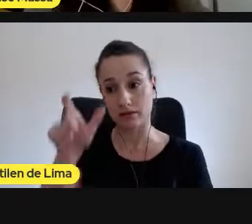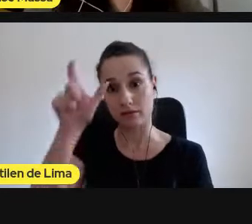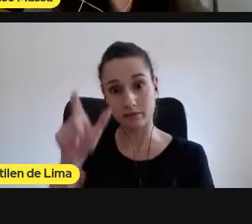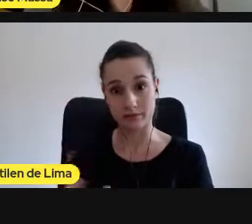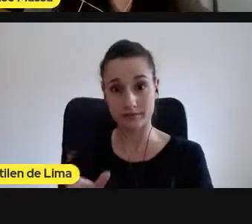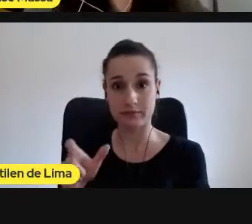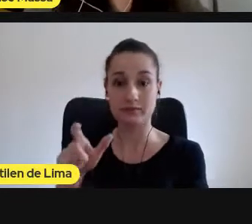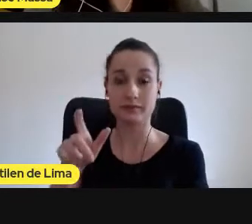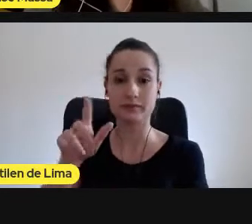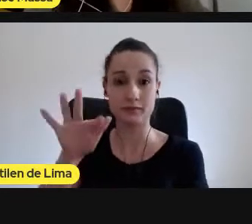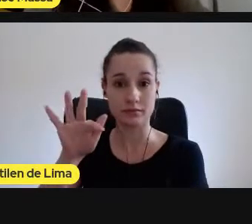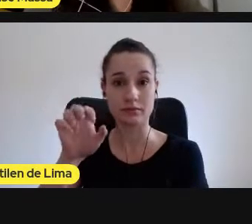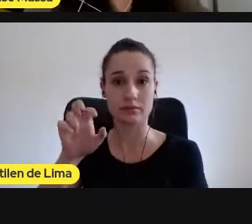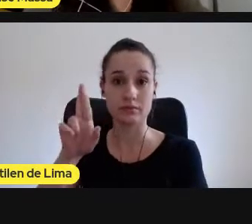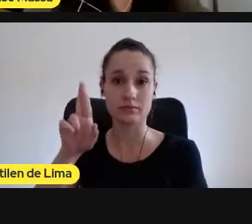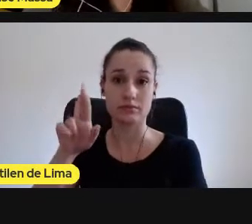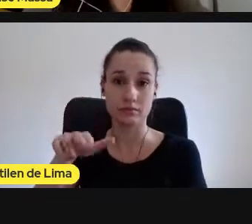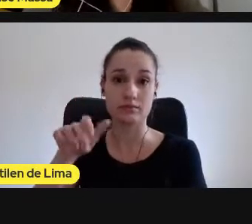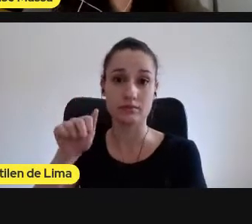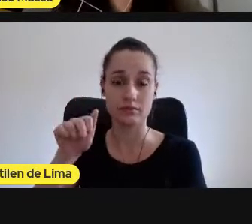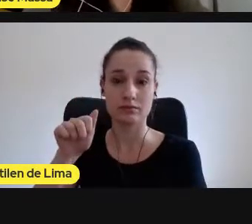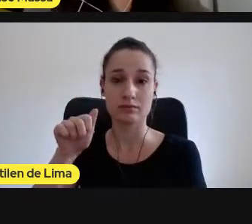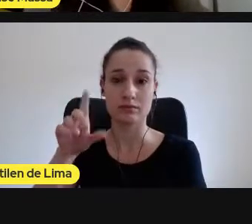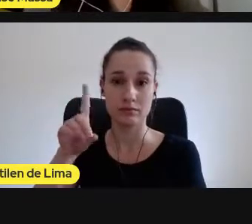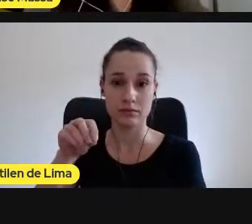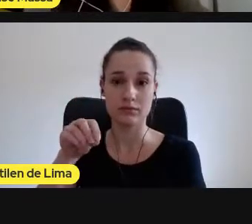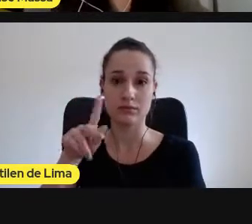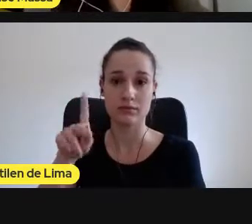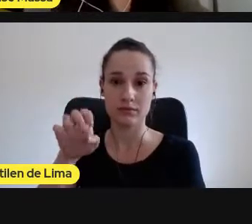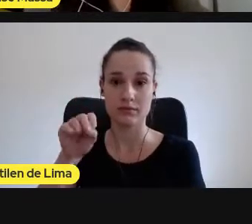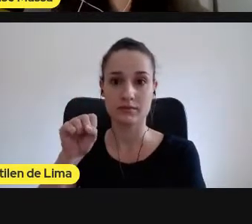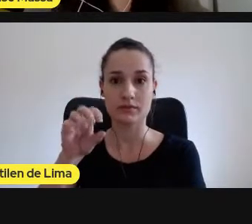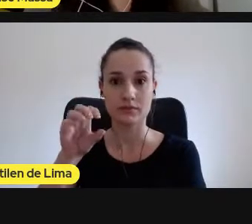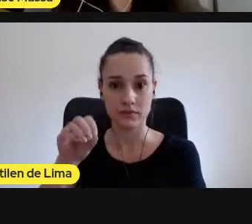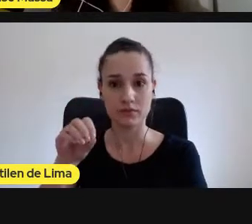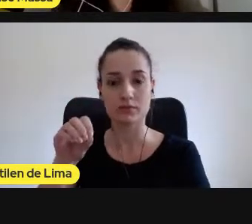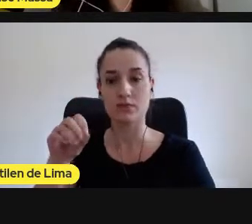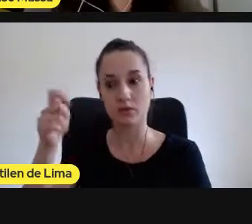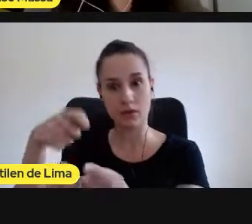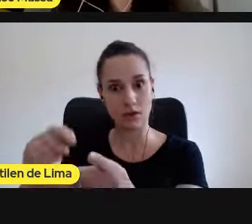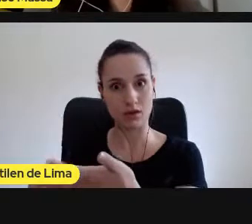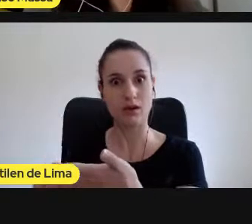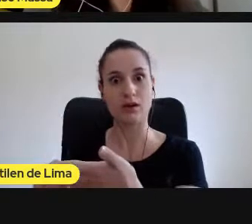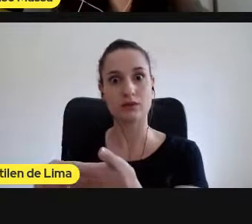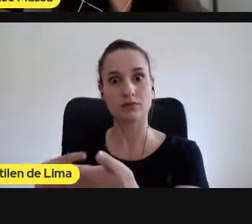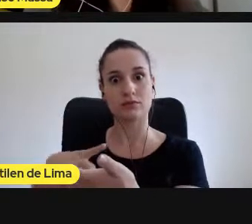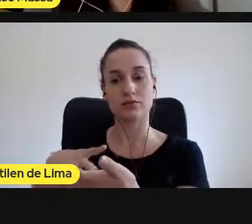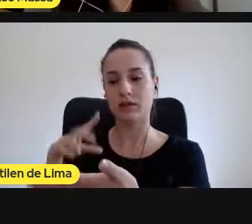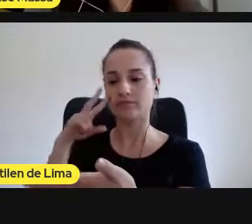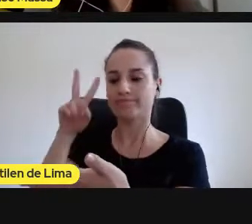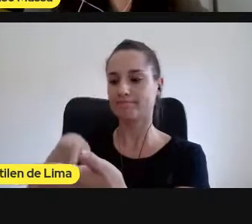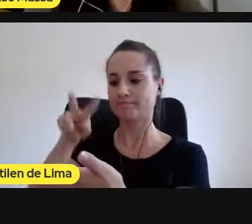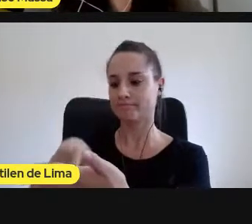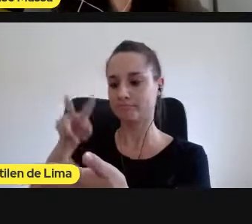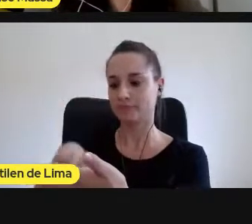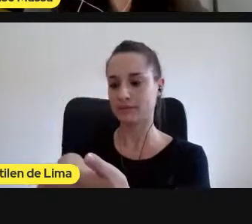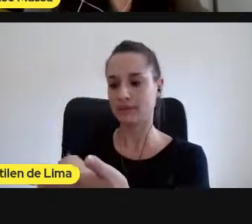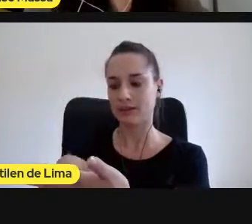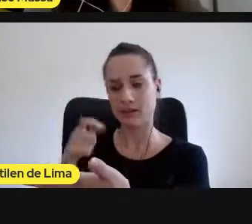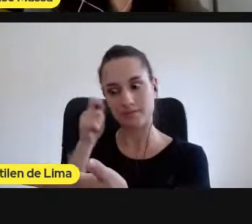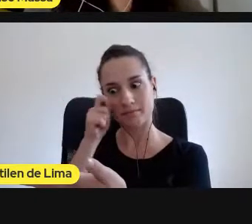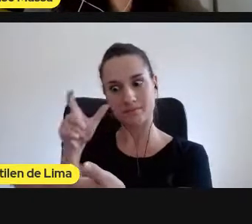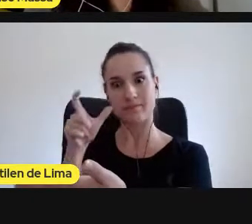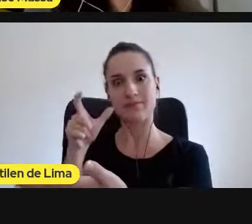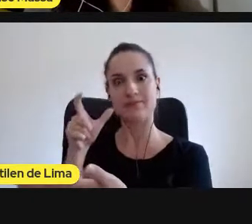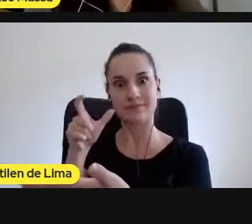leio. Né? Outra questão que me chama muito a atenção é essa dos